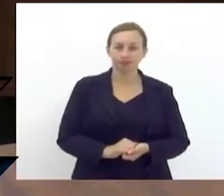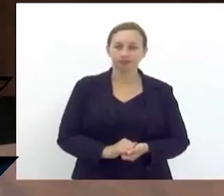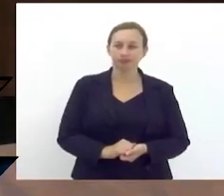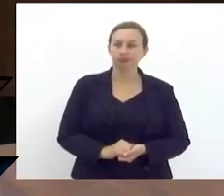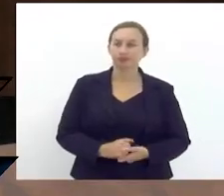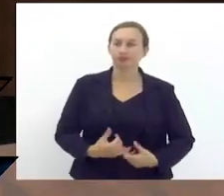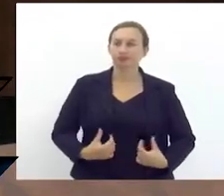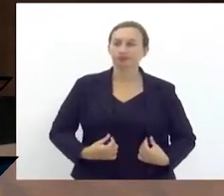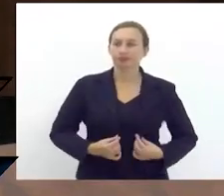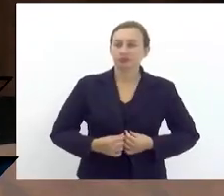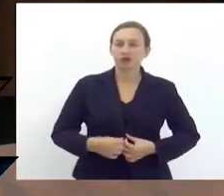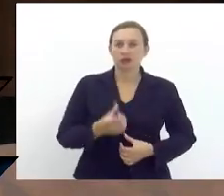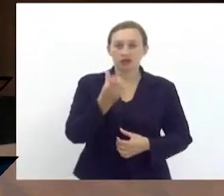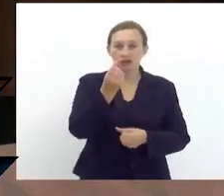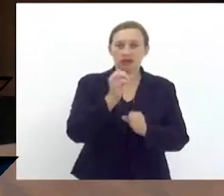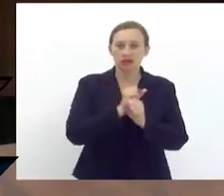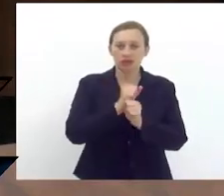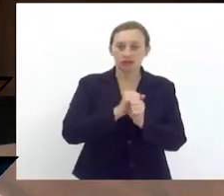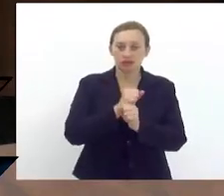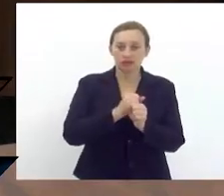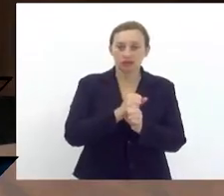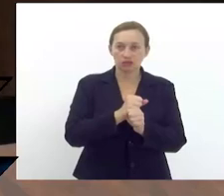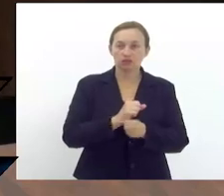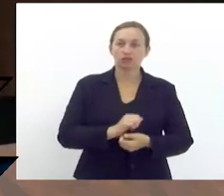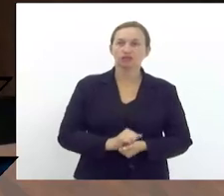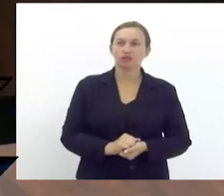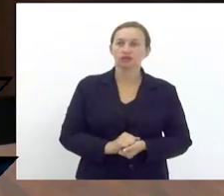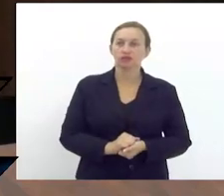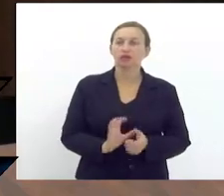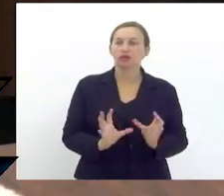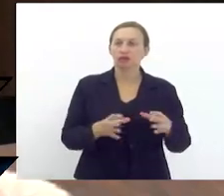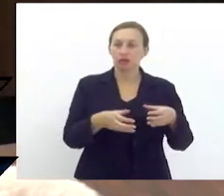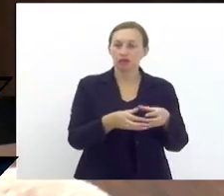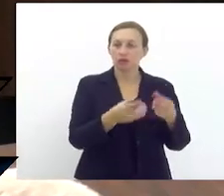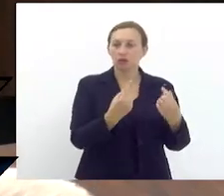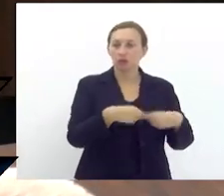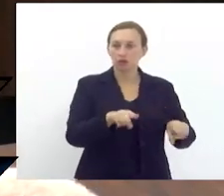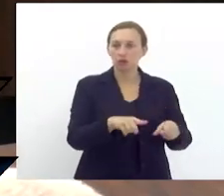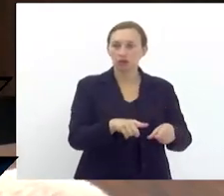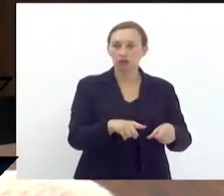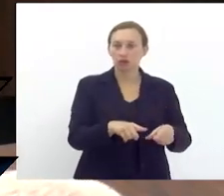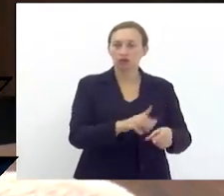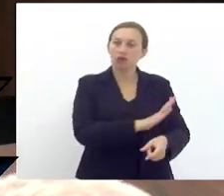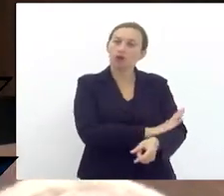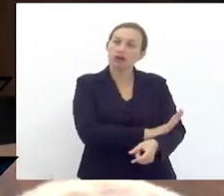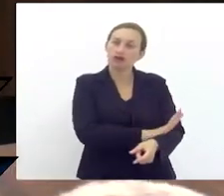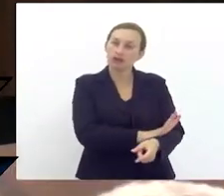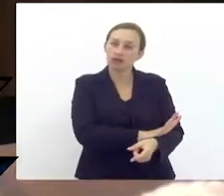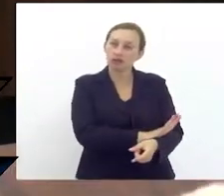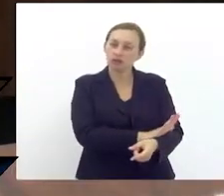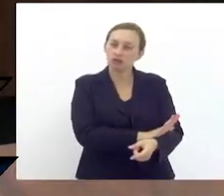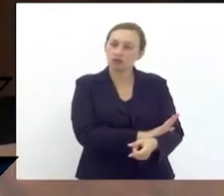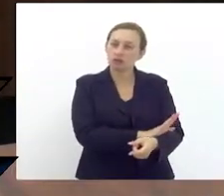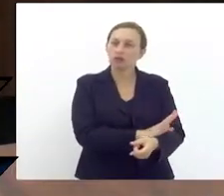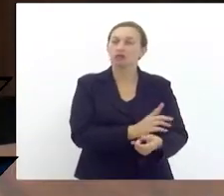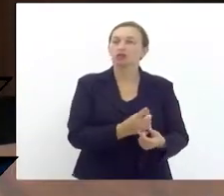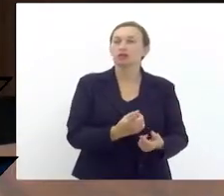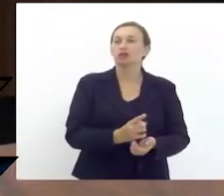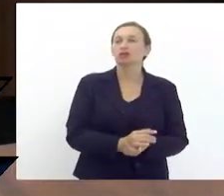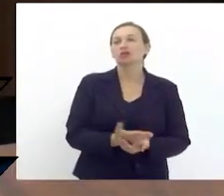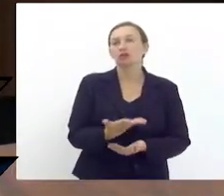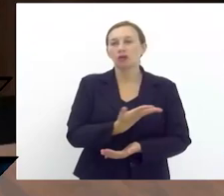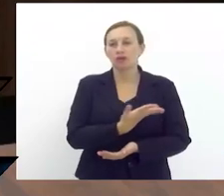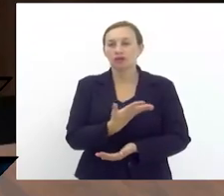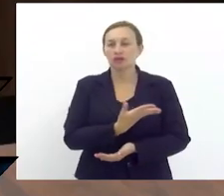eh seis anos eu presidi a comissão contra o racismo intolerância atualmente estamos aqui com meu companheiro